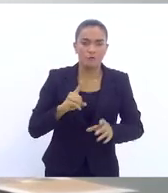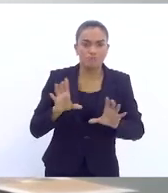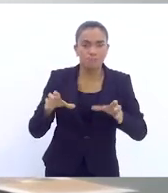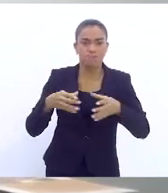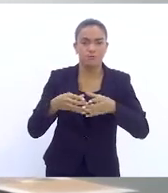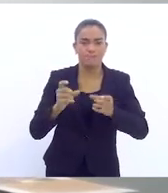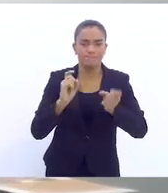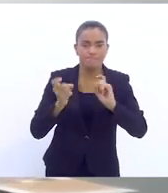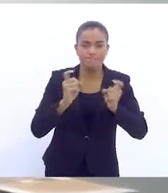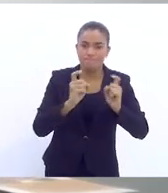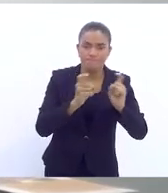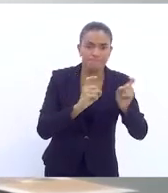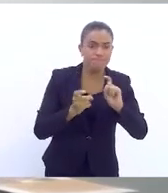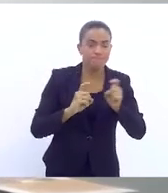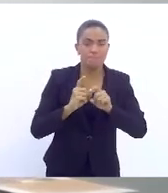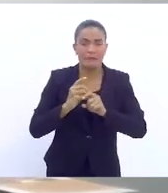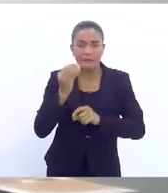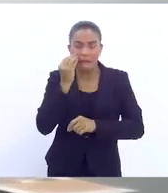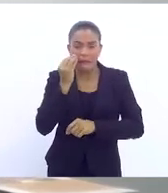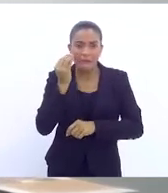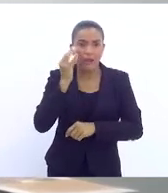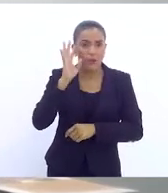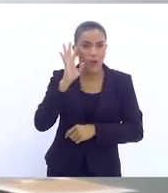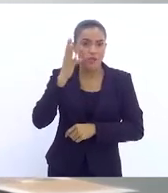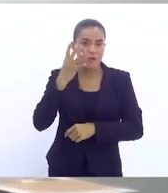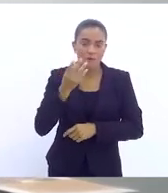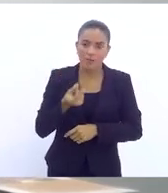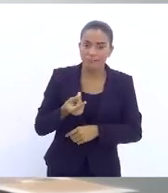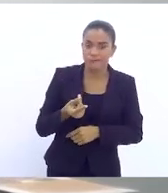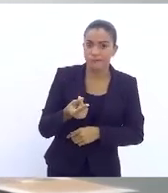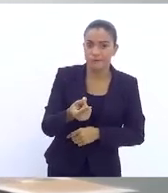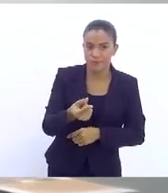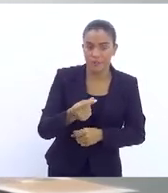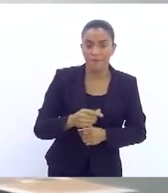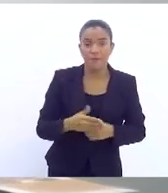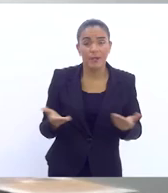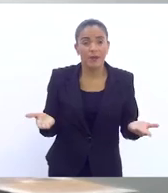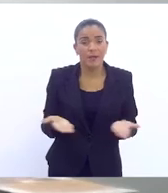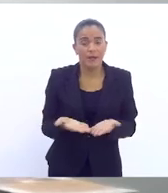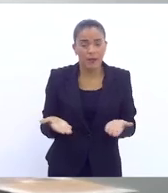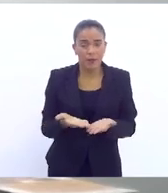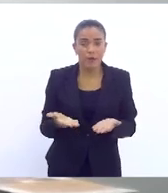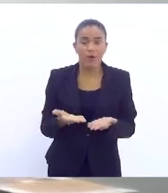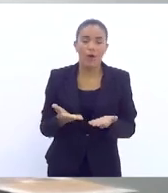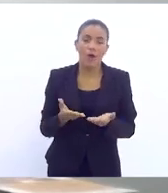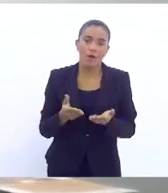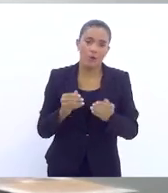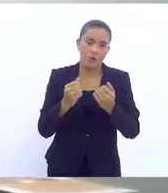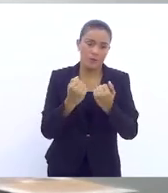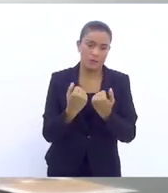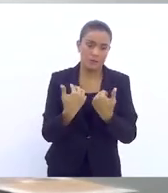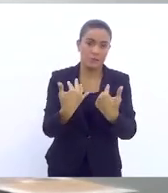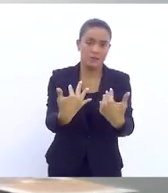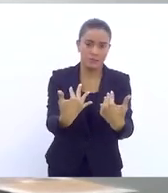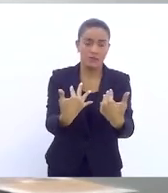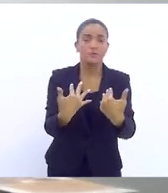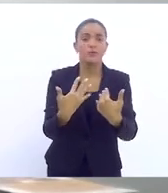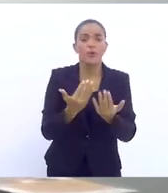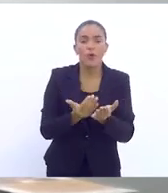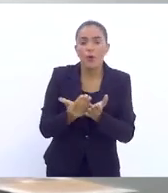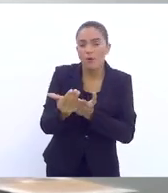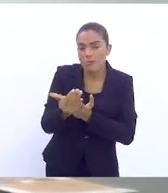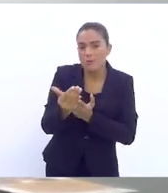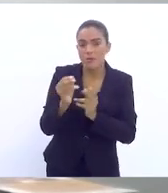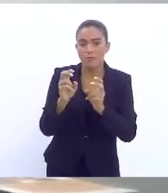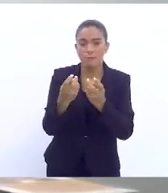para buscar a solução definitiva dessas pendências e agora com essa audiência nós iniciamos uma